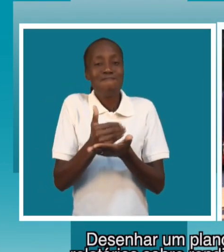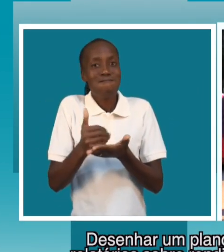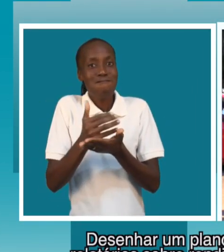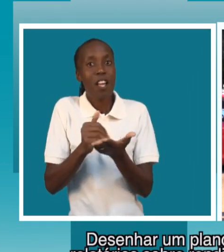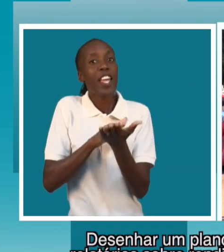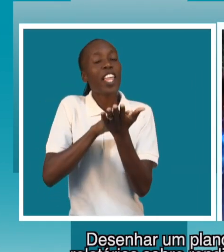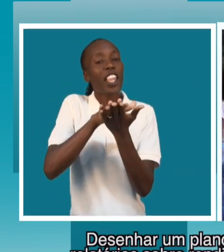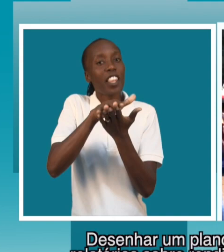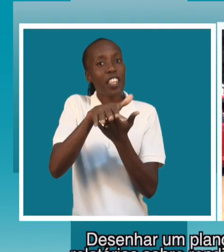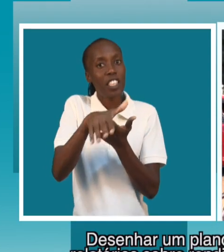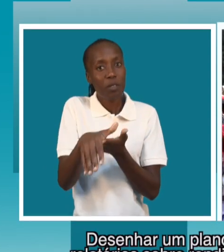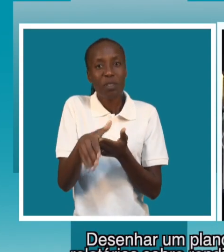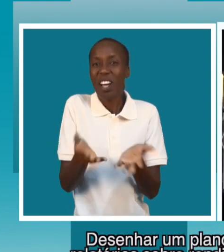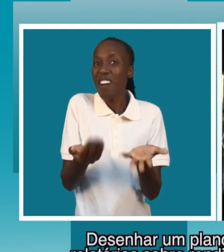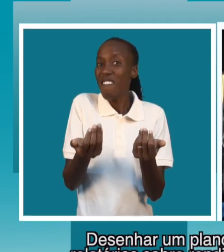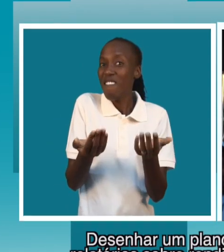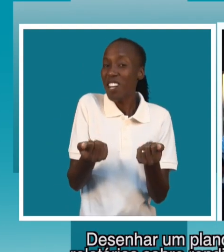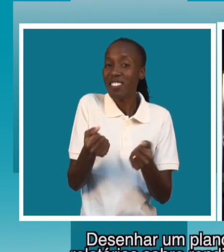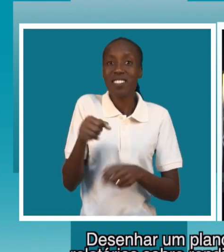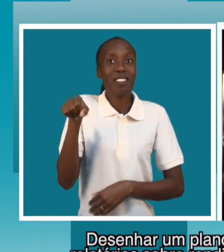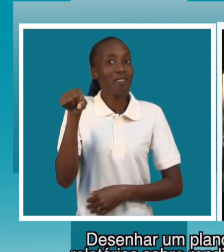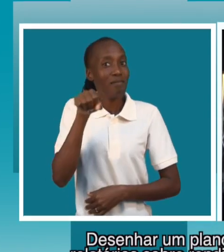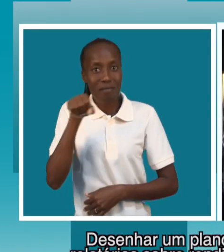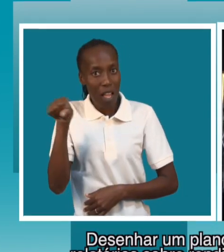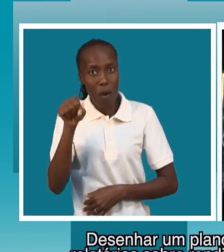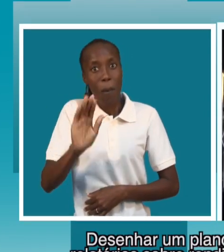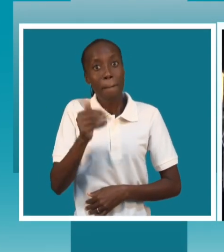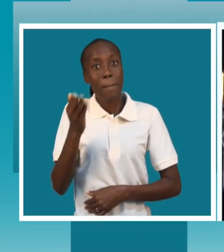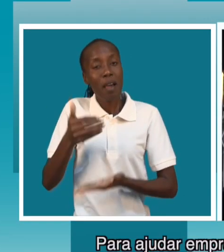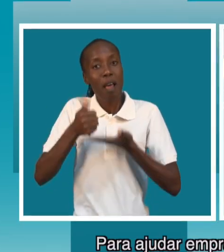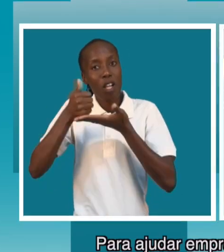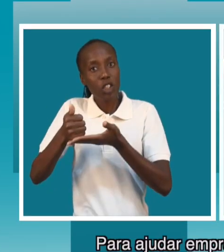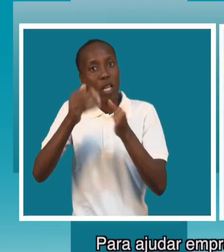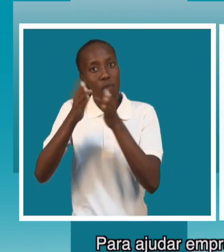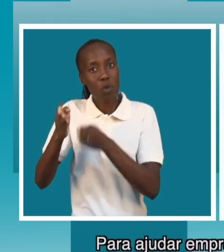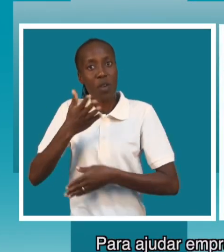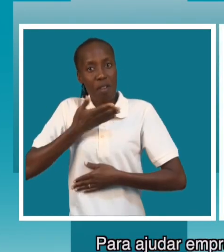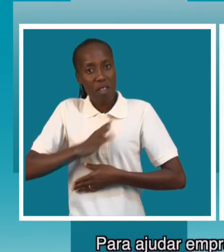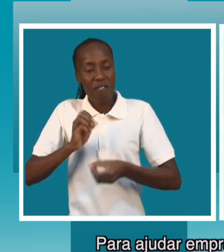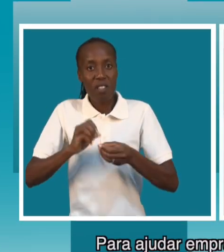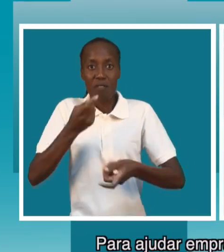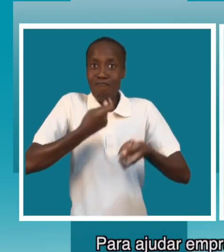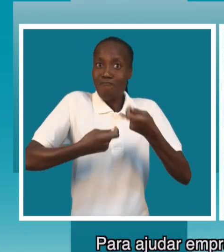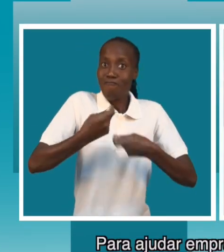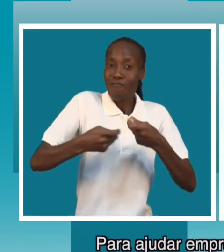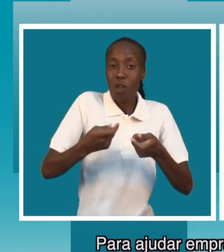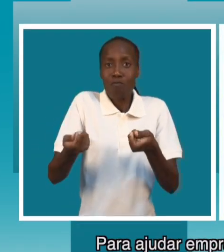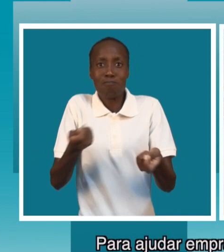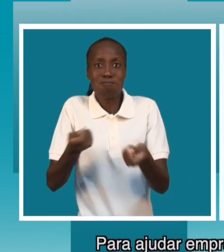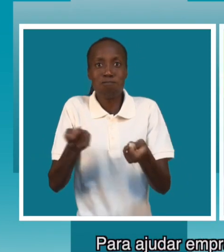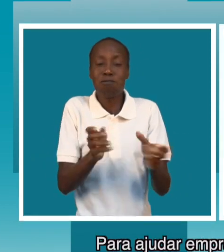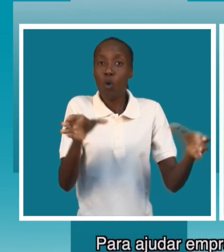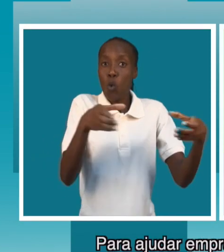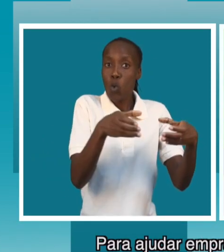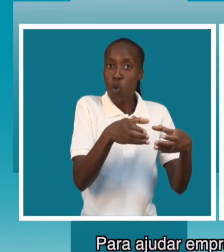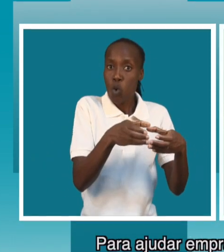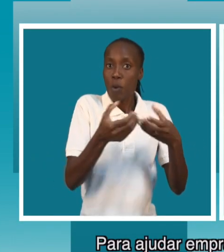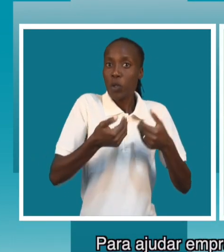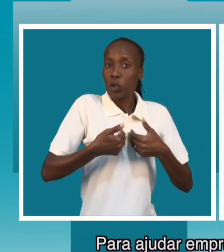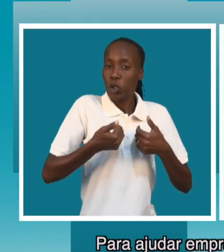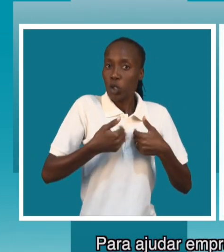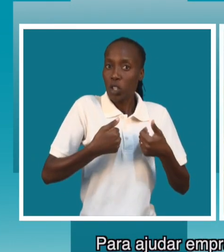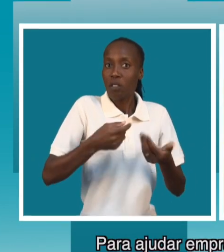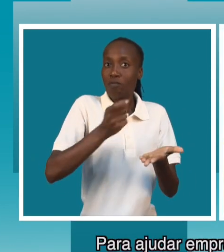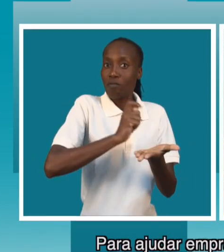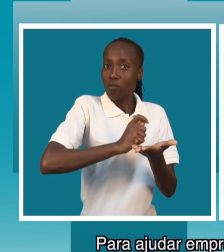sobre rendimentos e despesas, não é tarefa fácil. Para ajudar empreendedores a gerir o seu negócio, um grupo